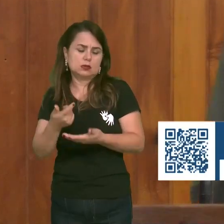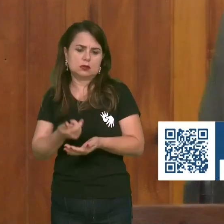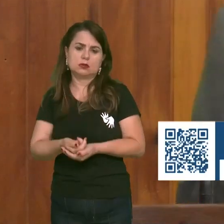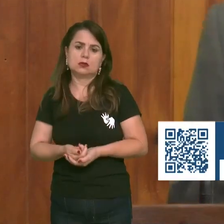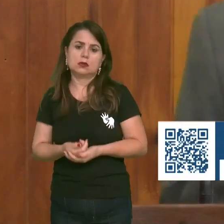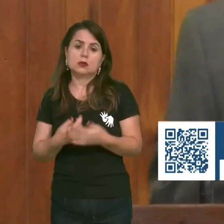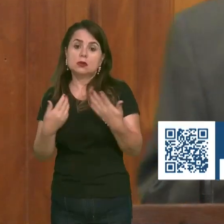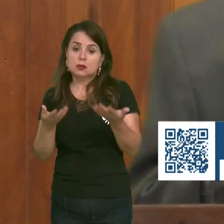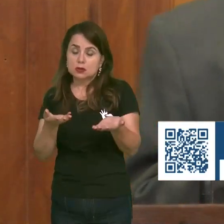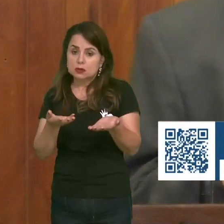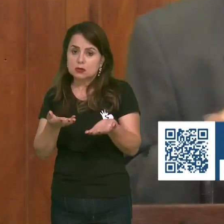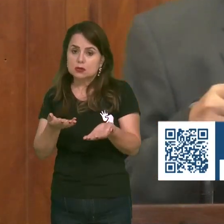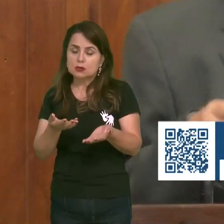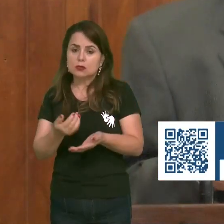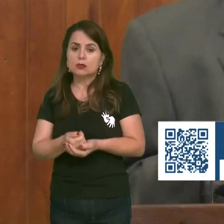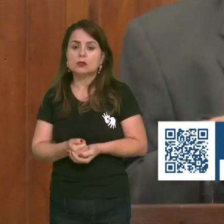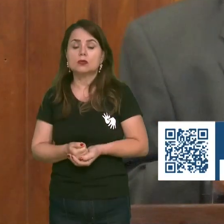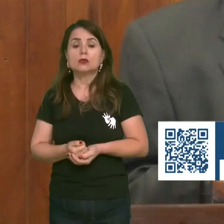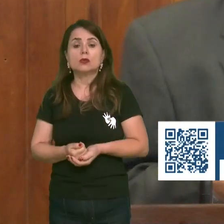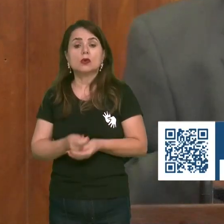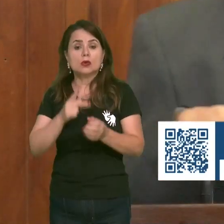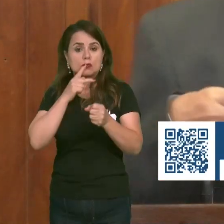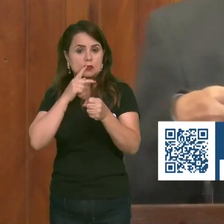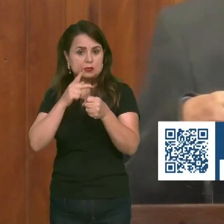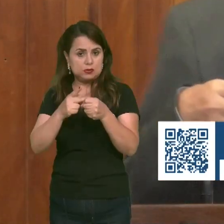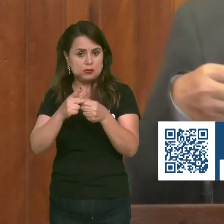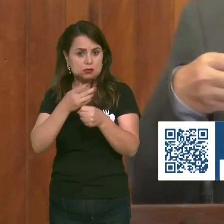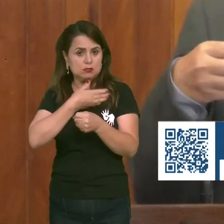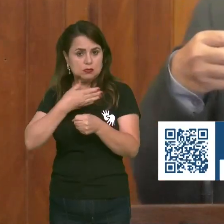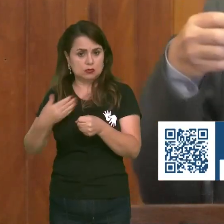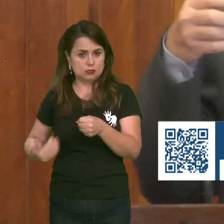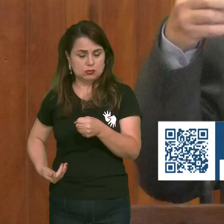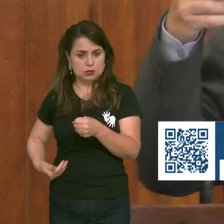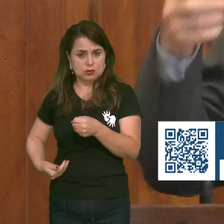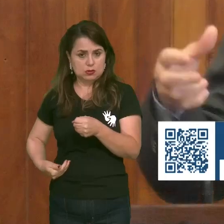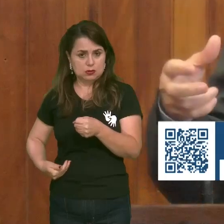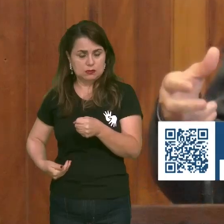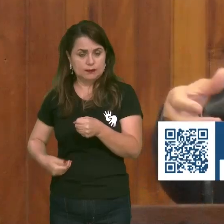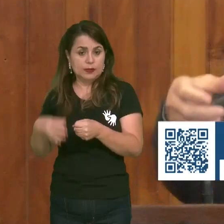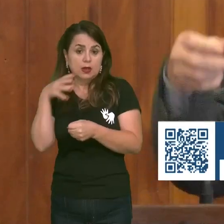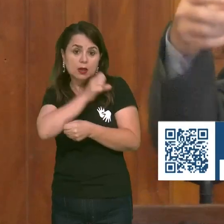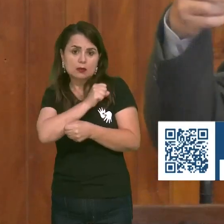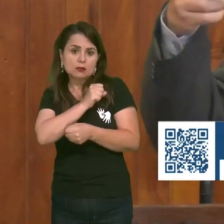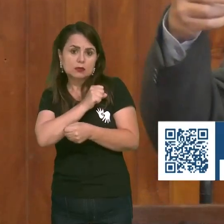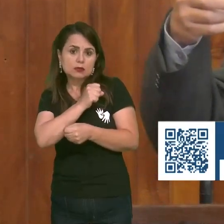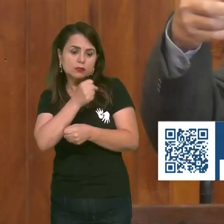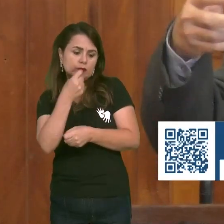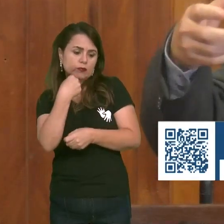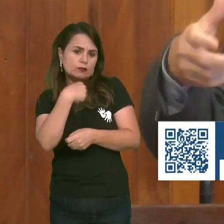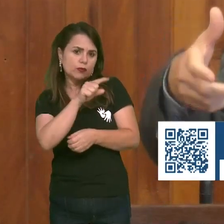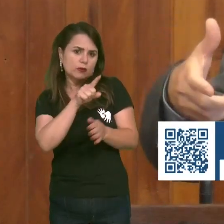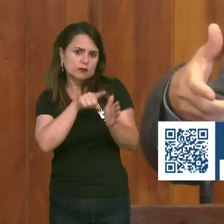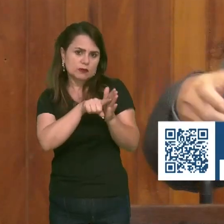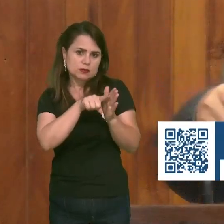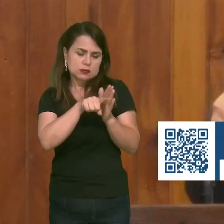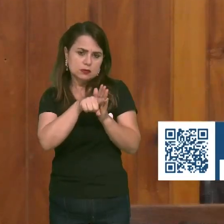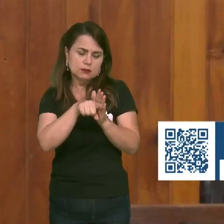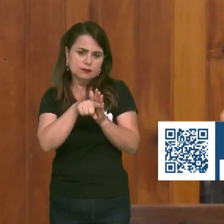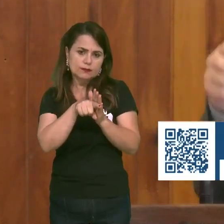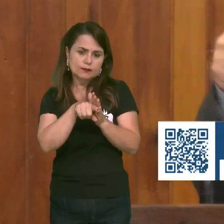público a promotoria pública agiu de forma rápida de forma